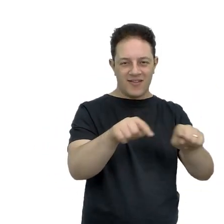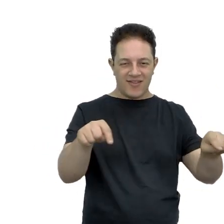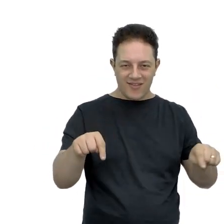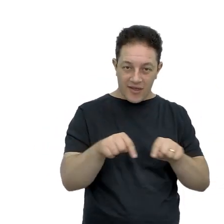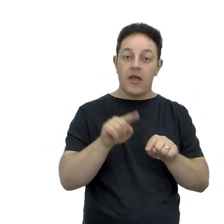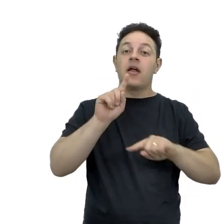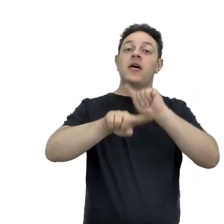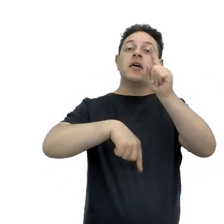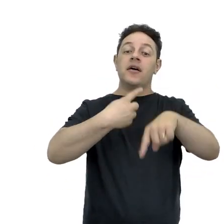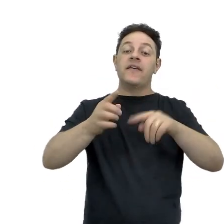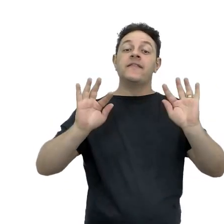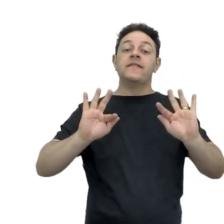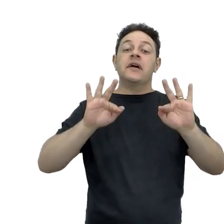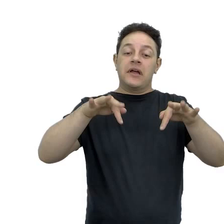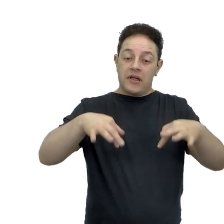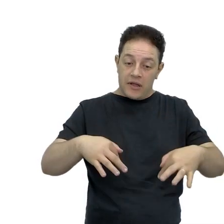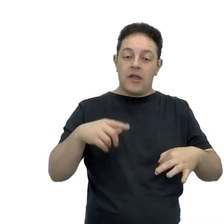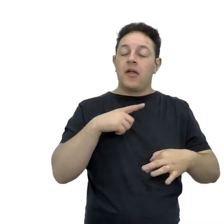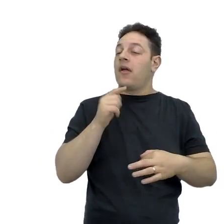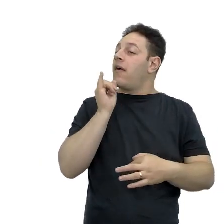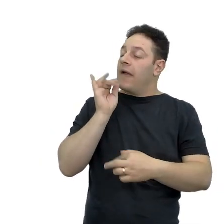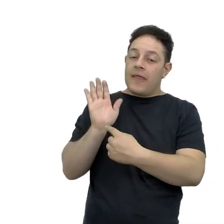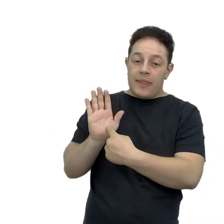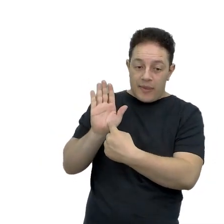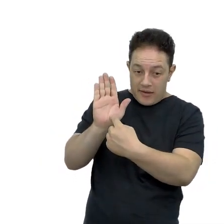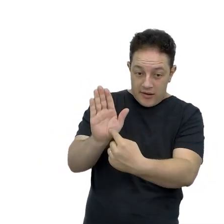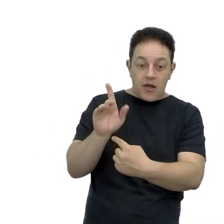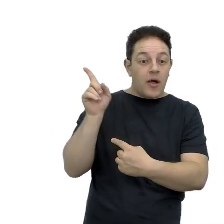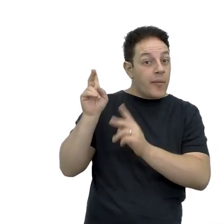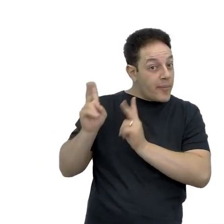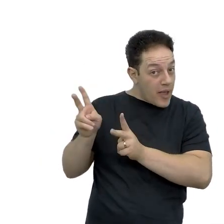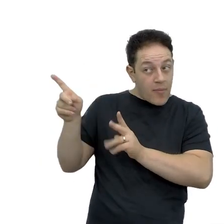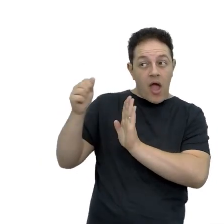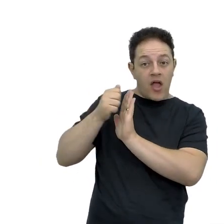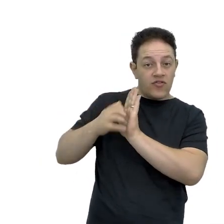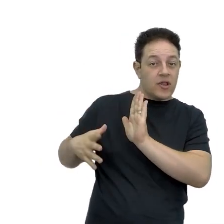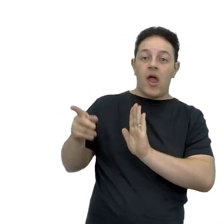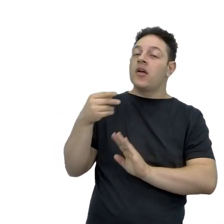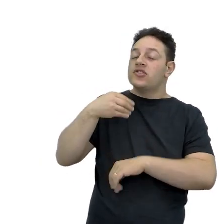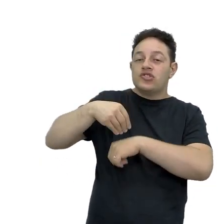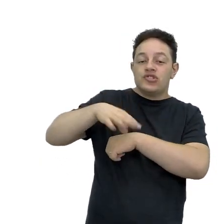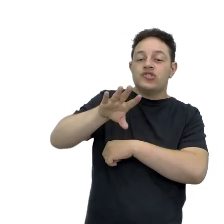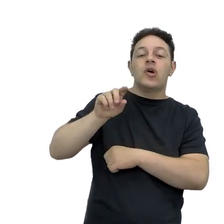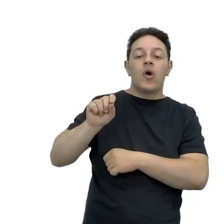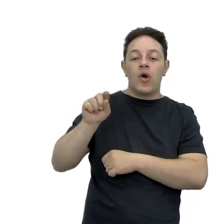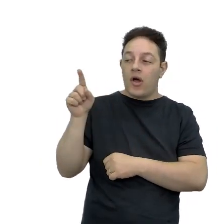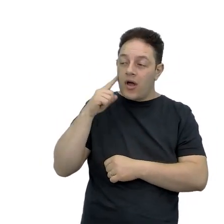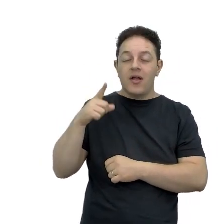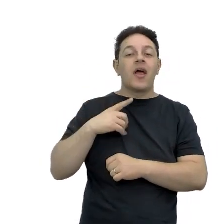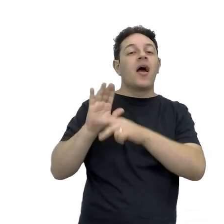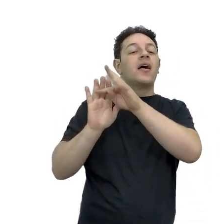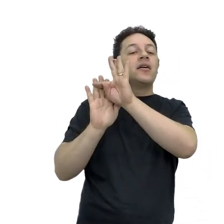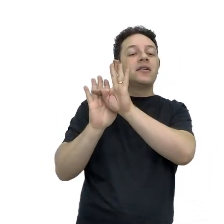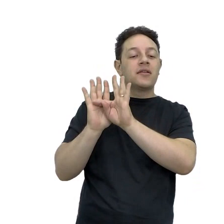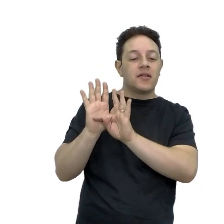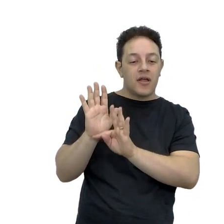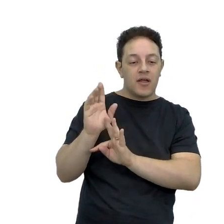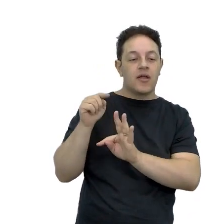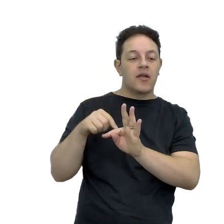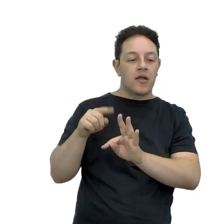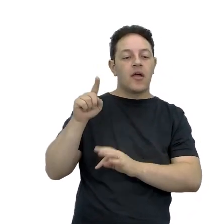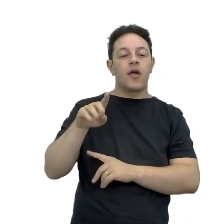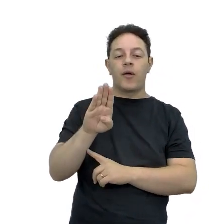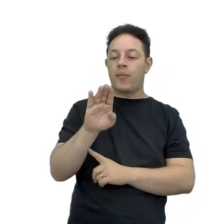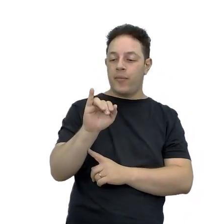finalizar, temos uma indicação aqui da própria atividade que é o texto Bio é